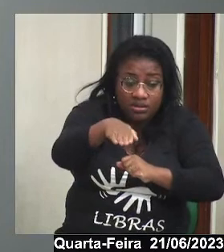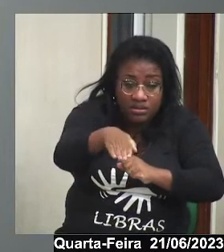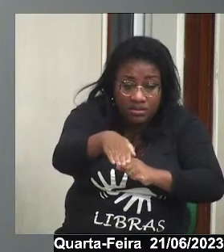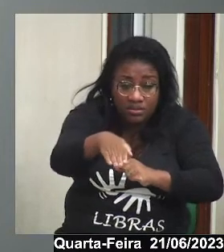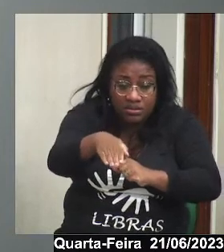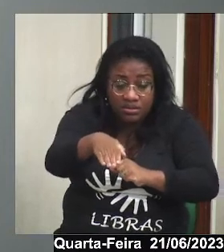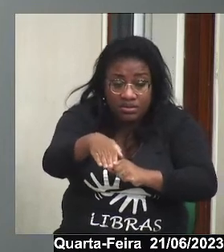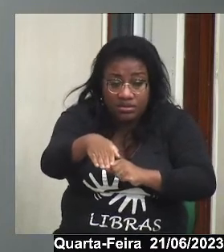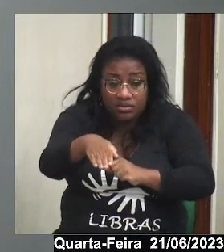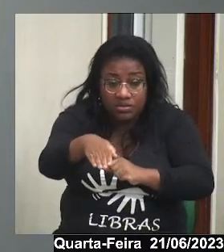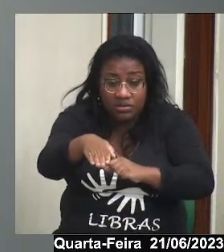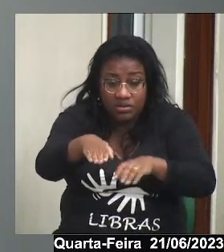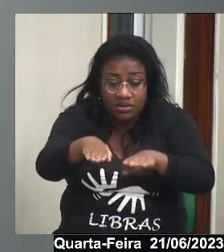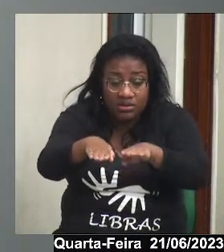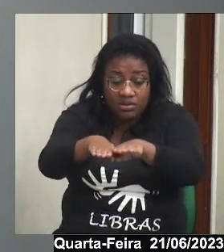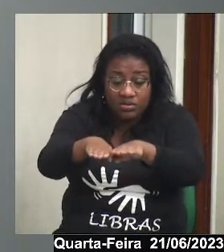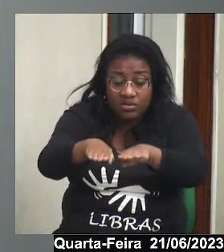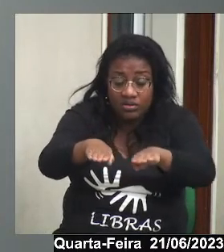centro histórico.